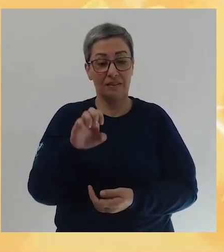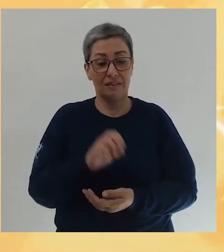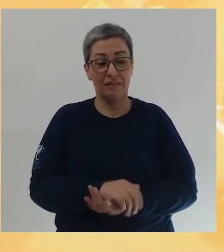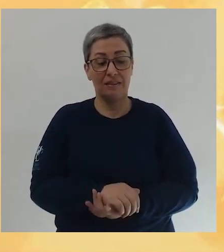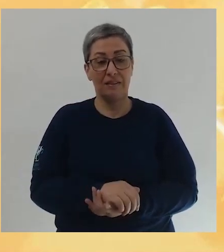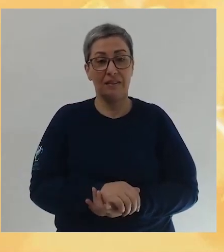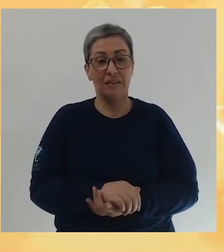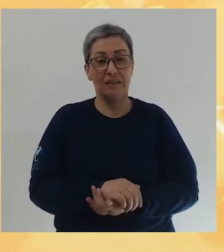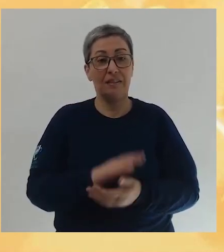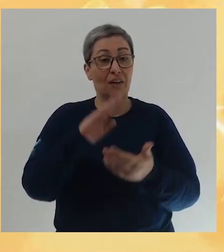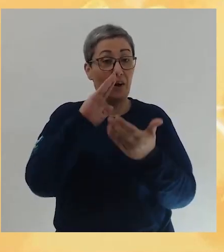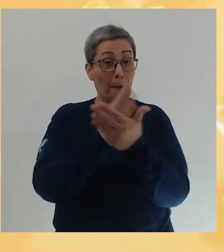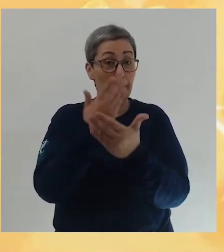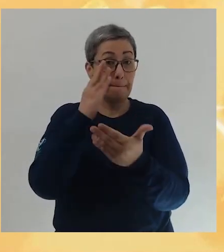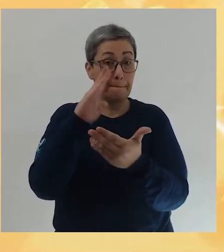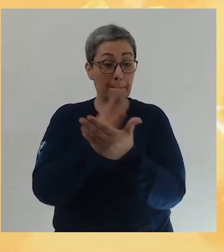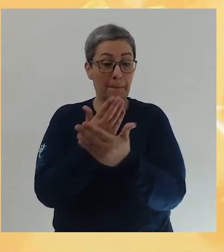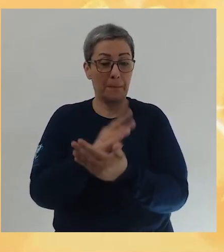moleque,